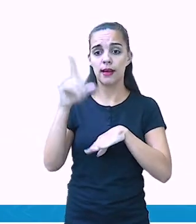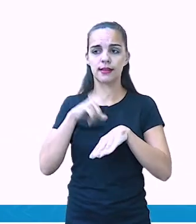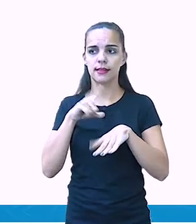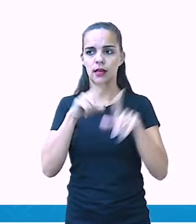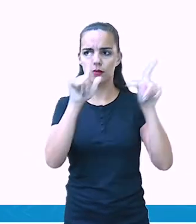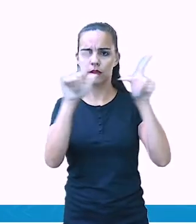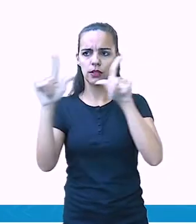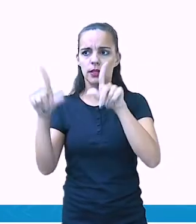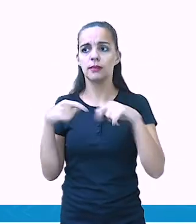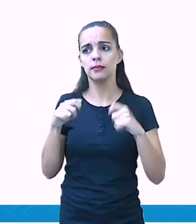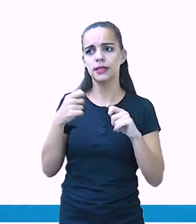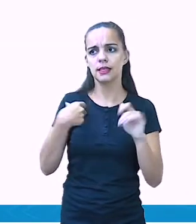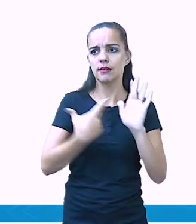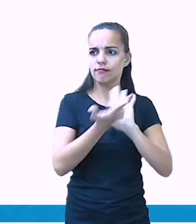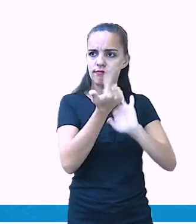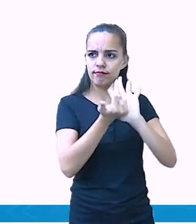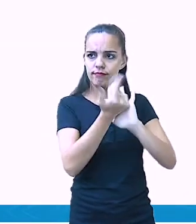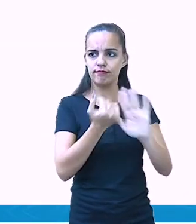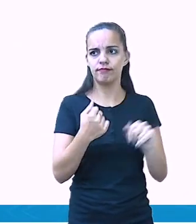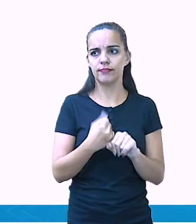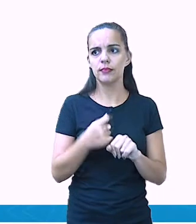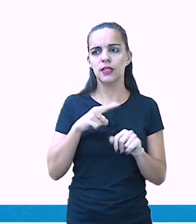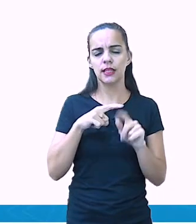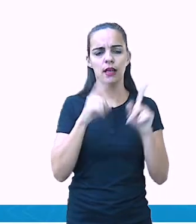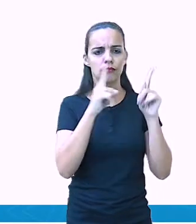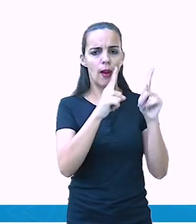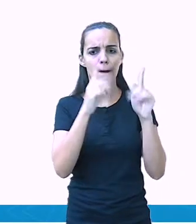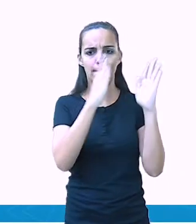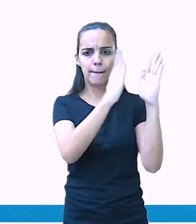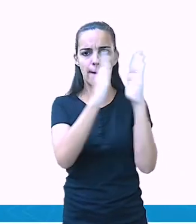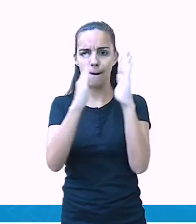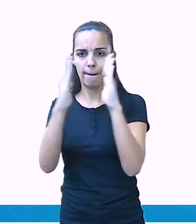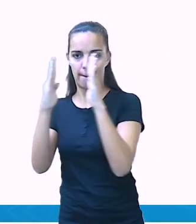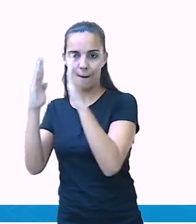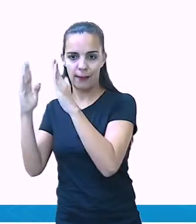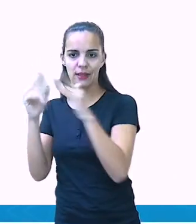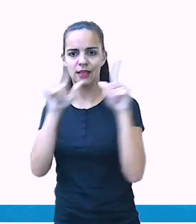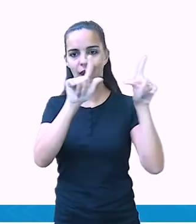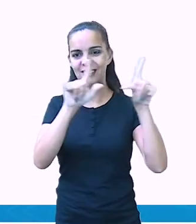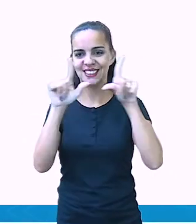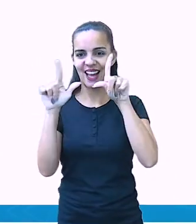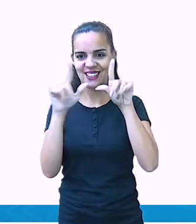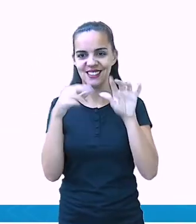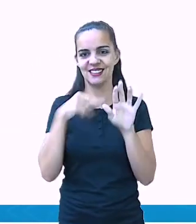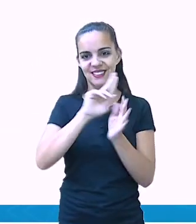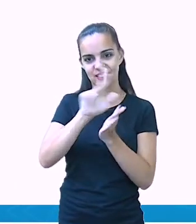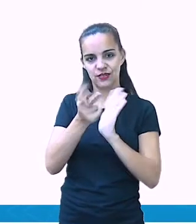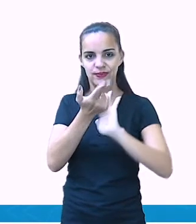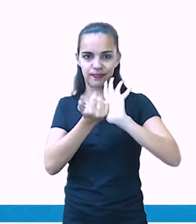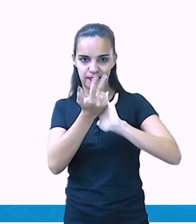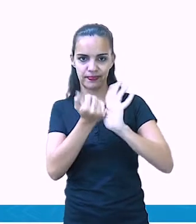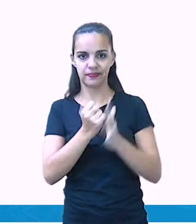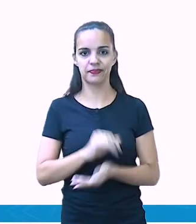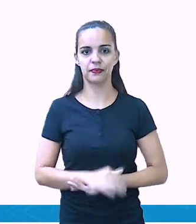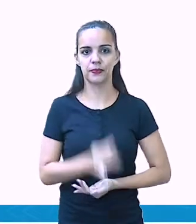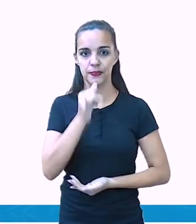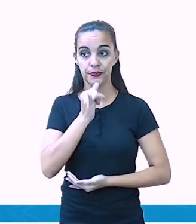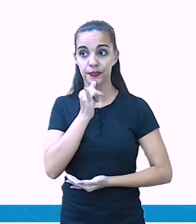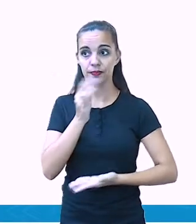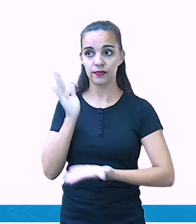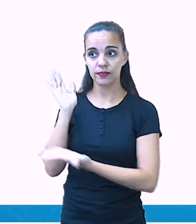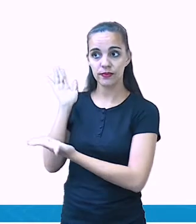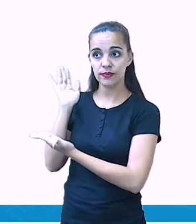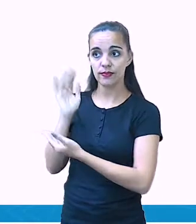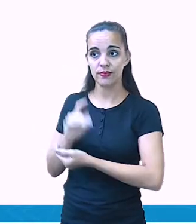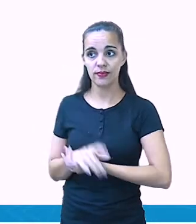história em quadrinhos, além de ser separada em quadrinhos, em sequência de imagens, né? Então, vamos mostrar para